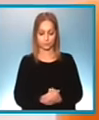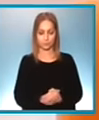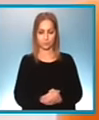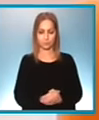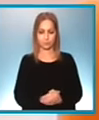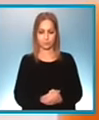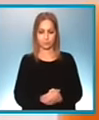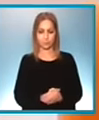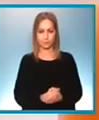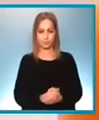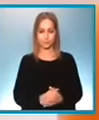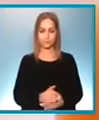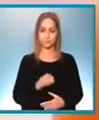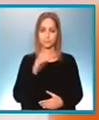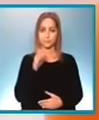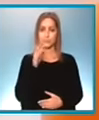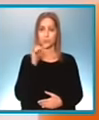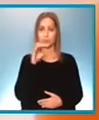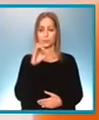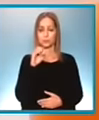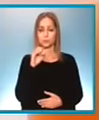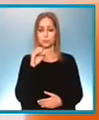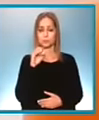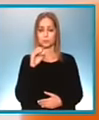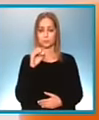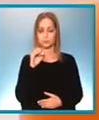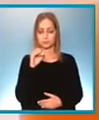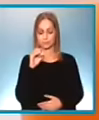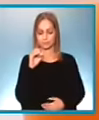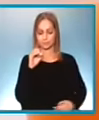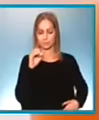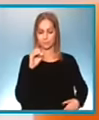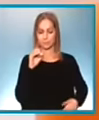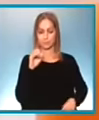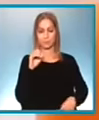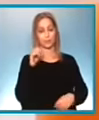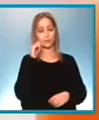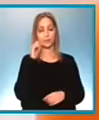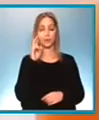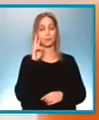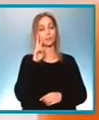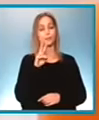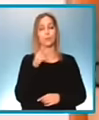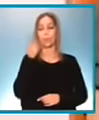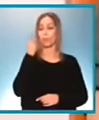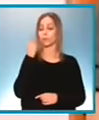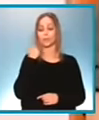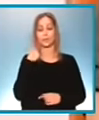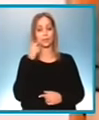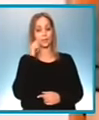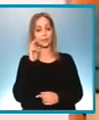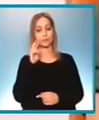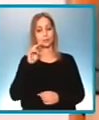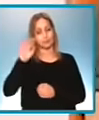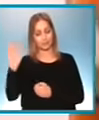sei. Ai, o como Chico? É que ele... O Chico. Do Caixa, né? Quem te viu ontem, quem te vê...